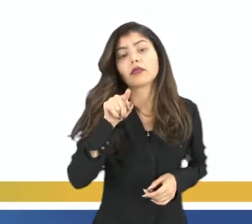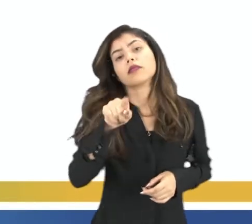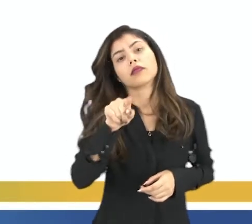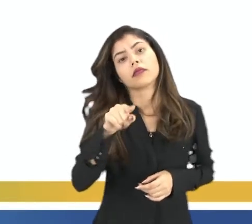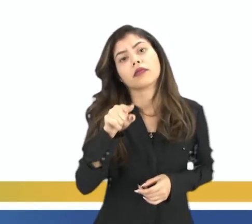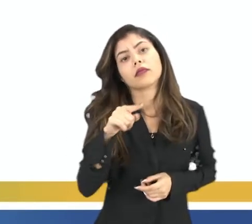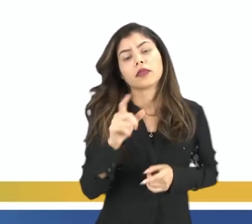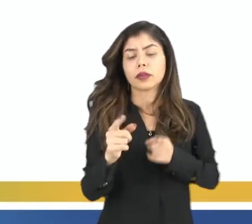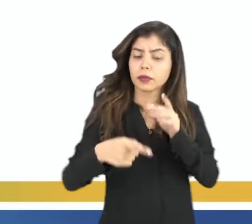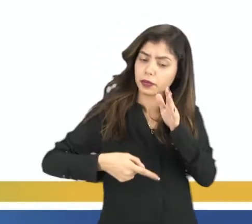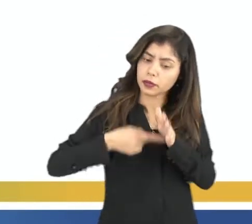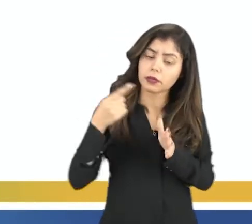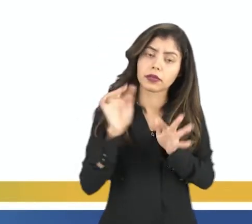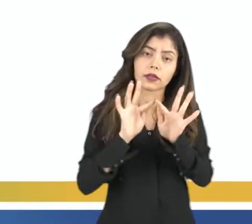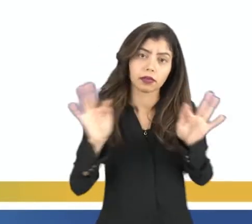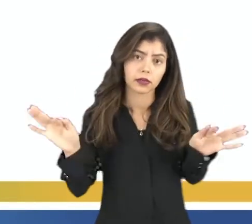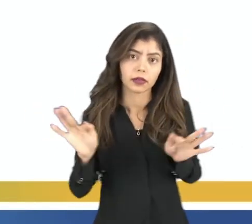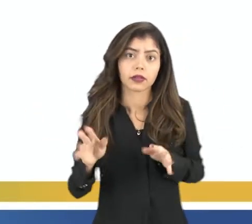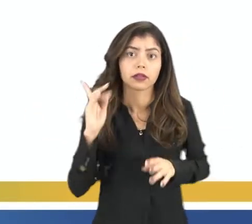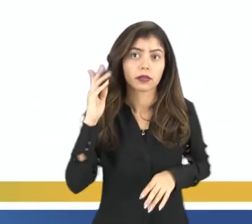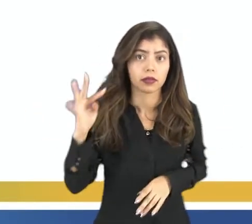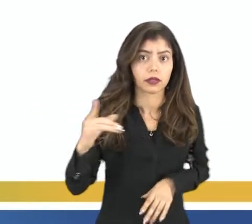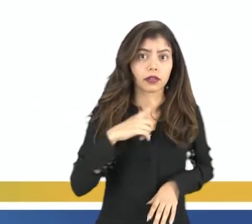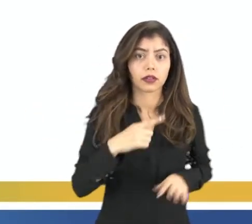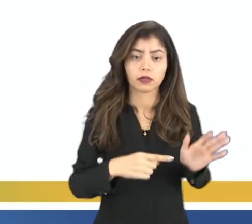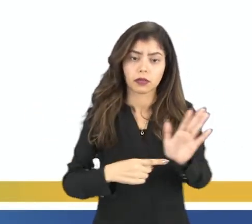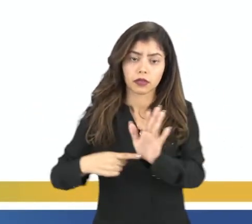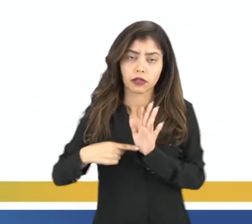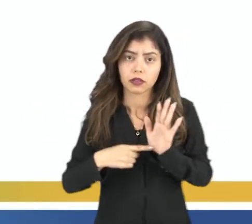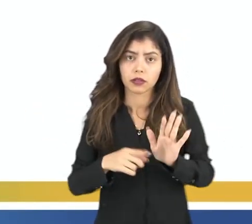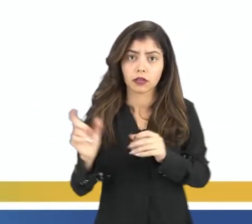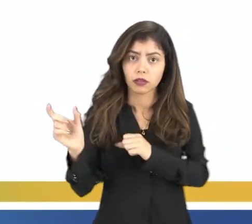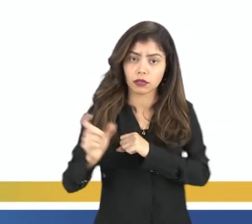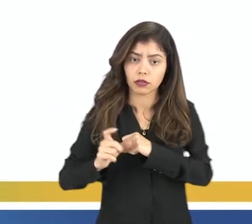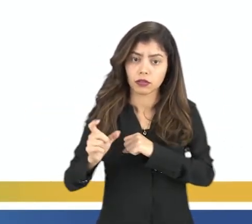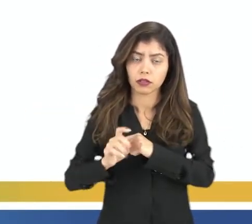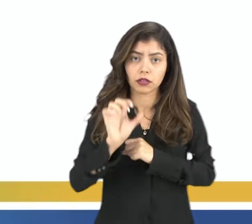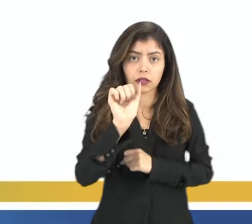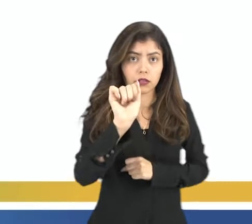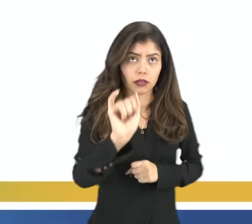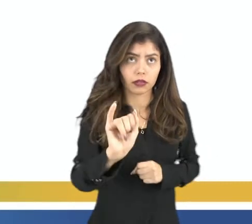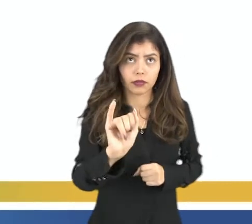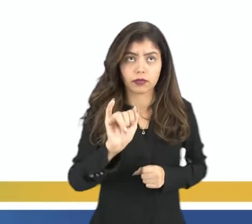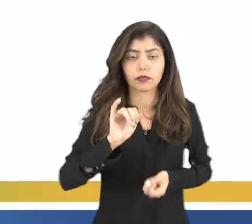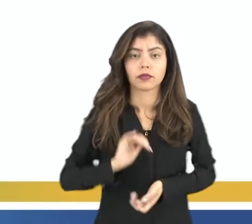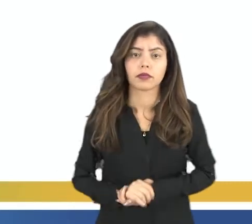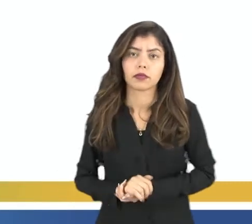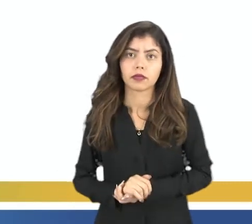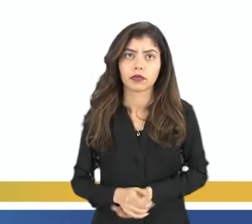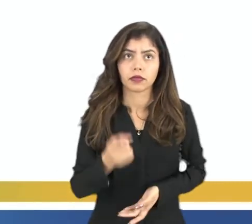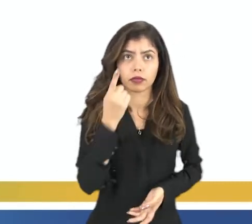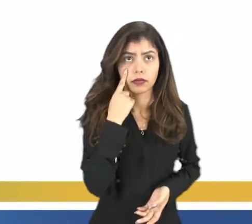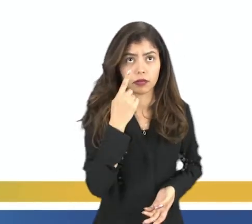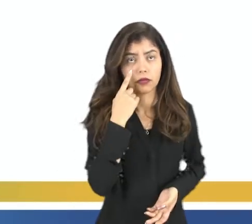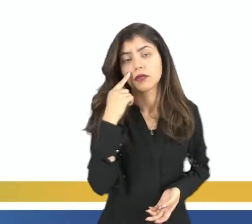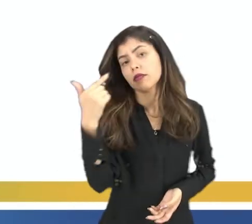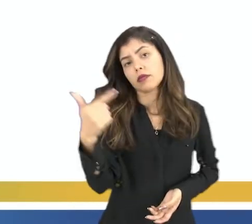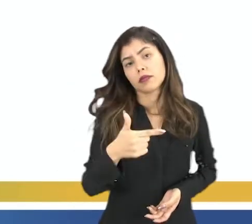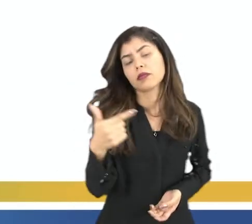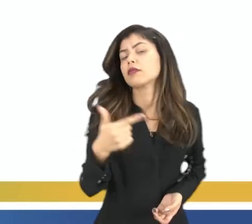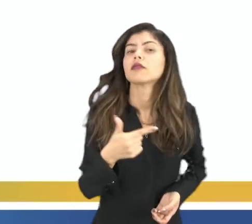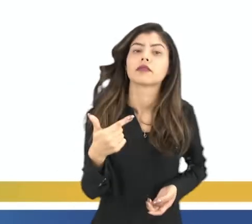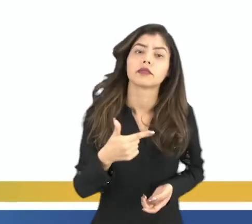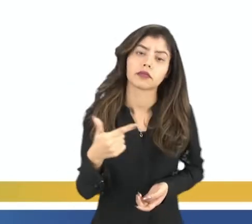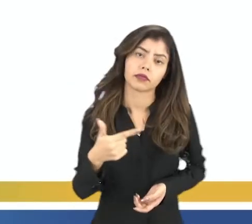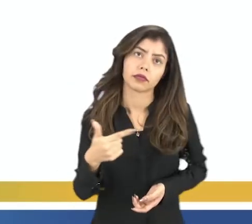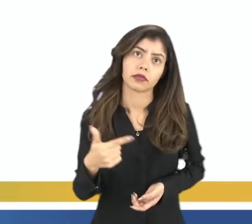da primeira frase com reflexivo, está se referindo ao sujeito I. E veja, na segunda